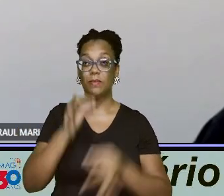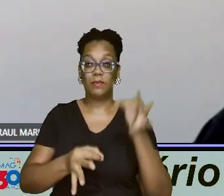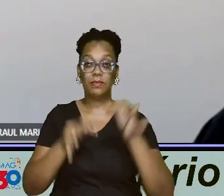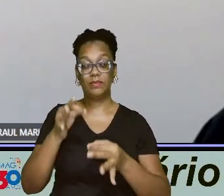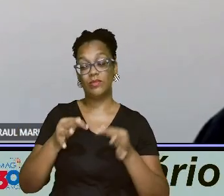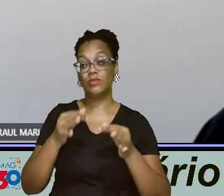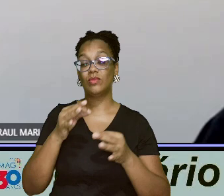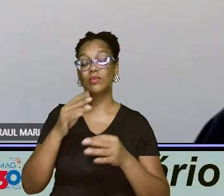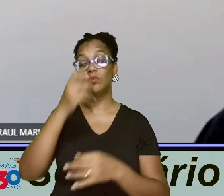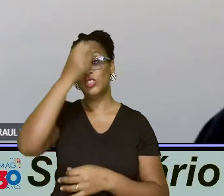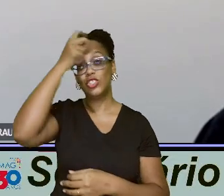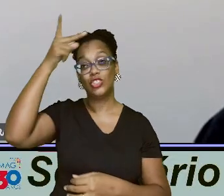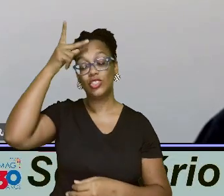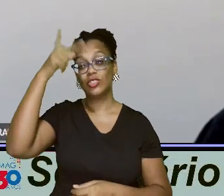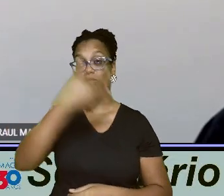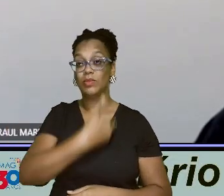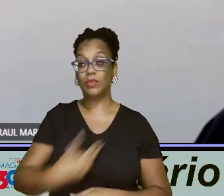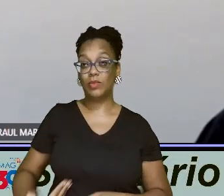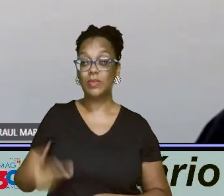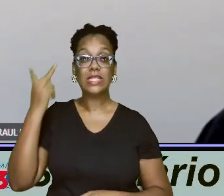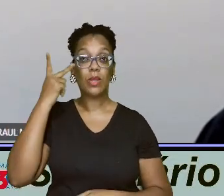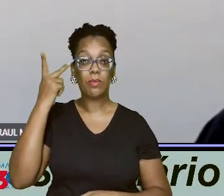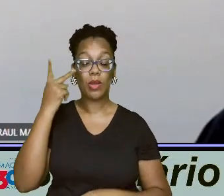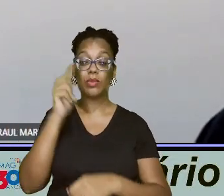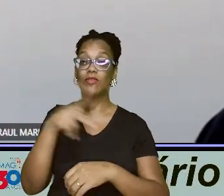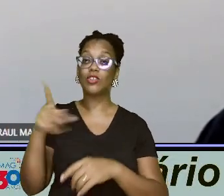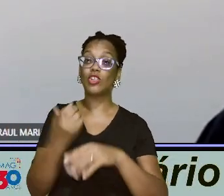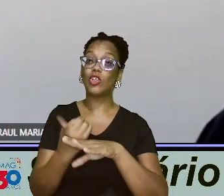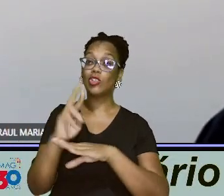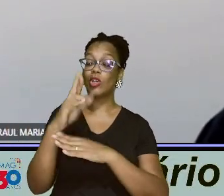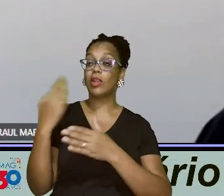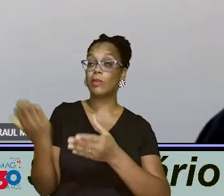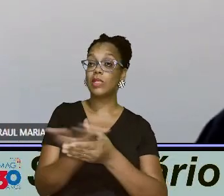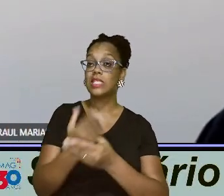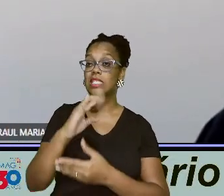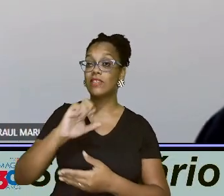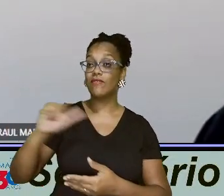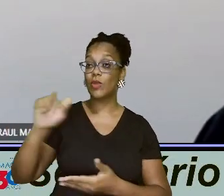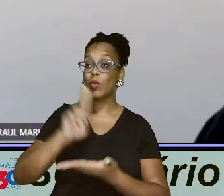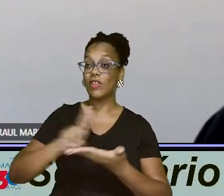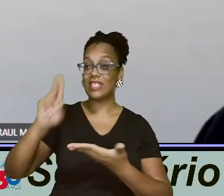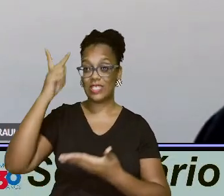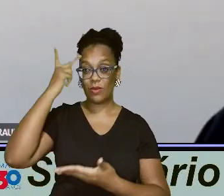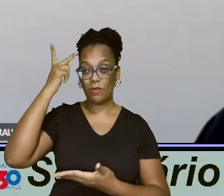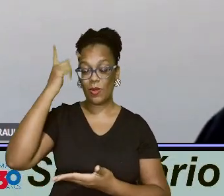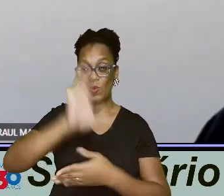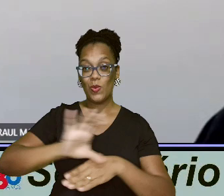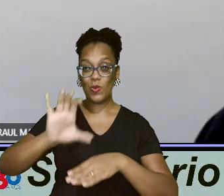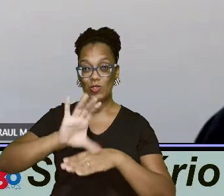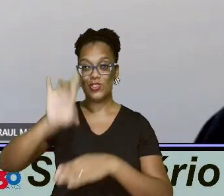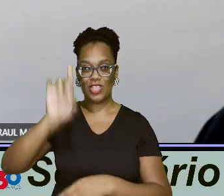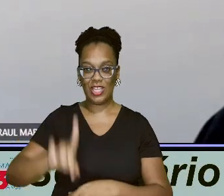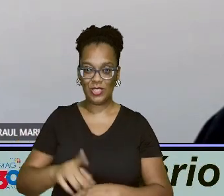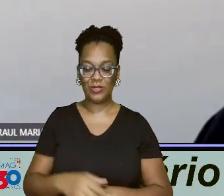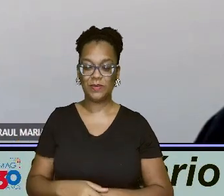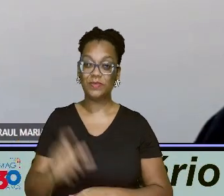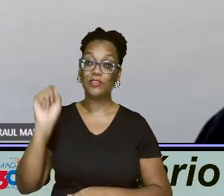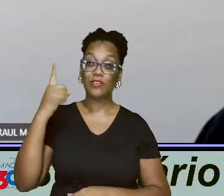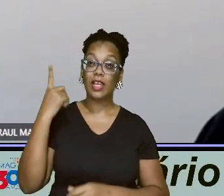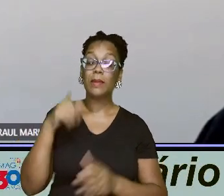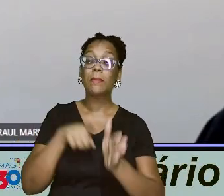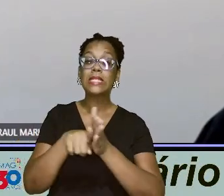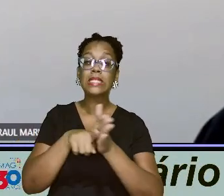Paulo, professora doutora de Processo Civil na Universidade de São Paulo, no curso de Direito, foi pesquisadora visitante no Global